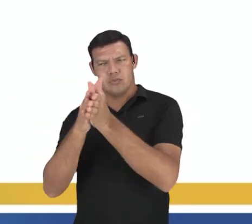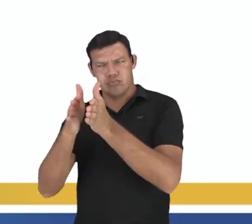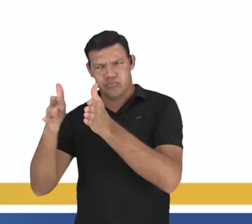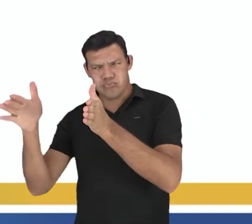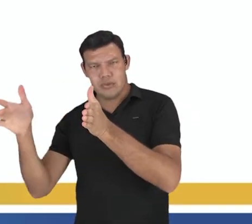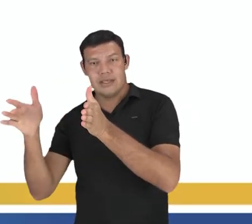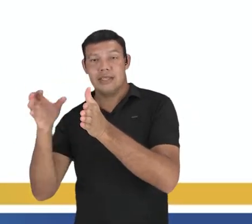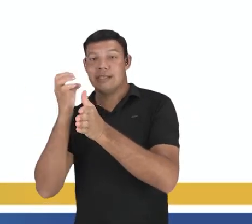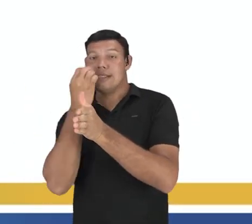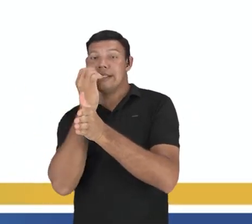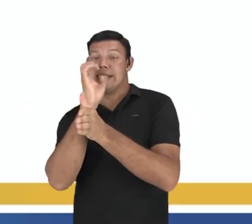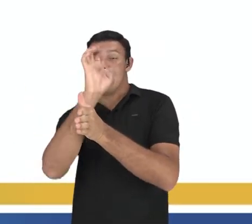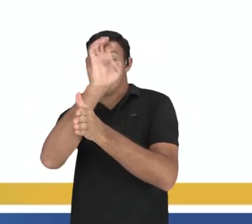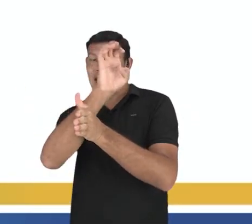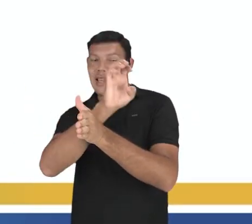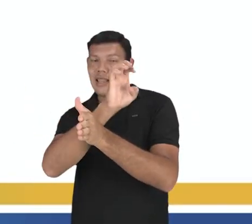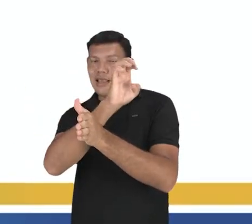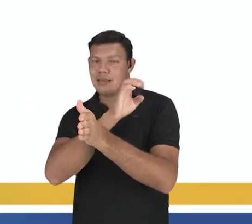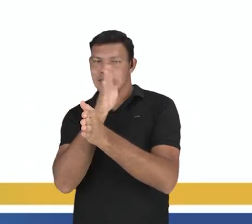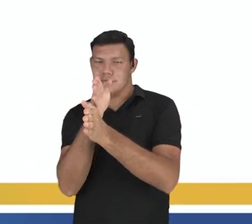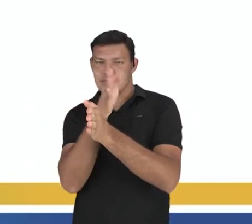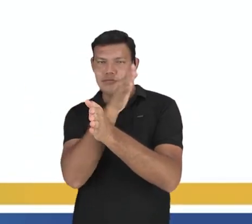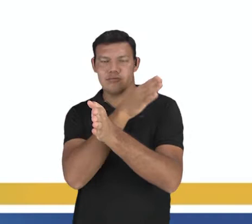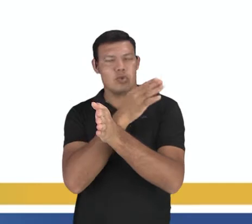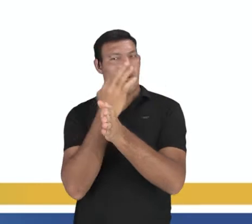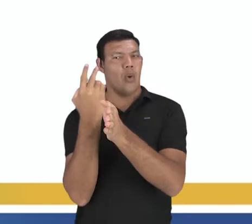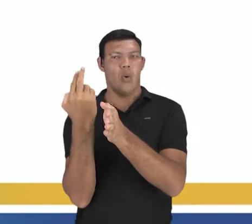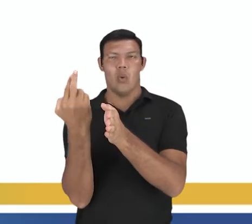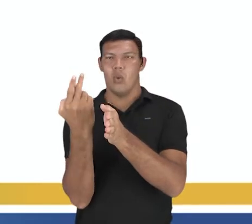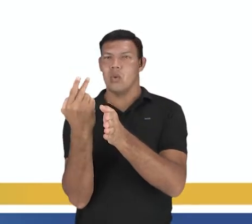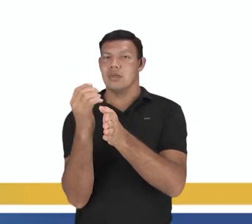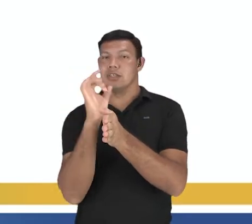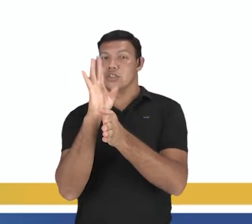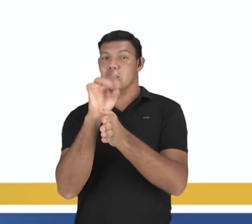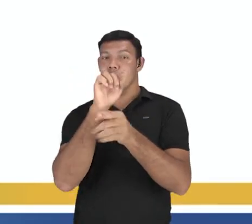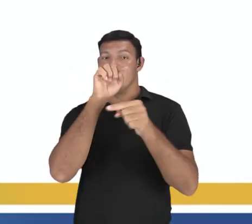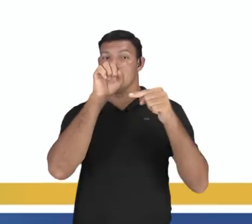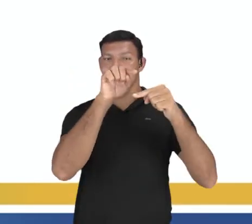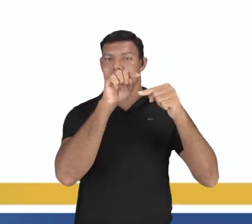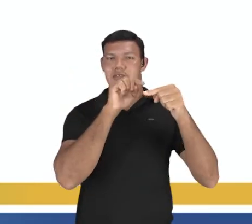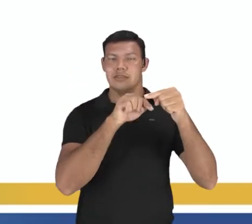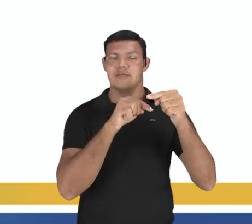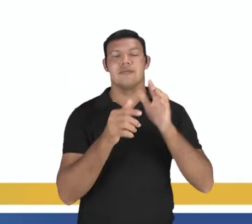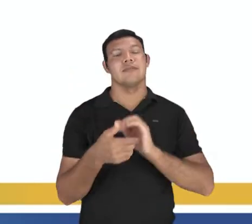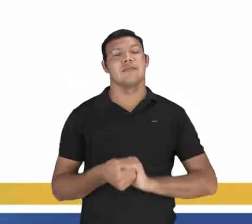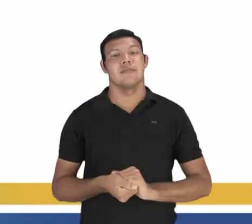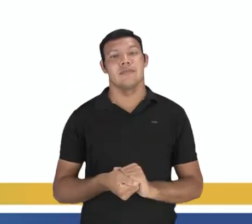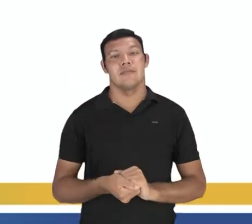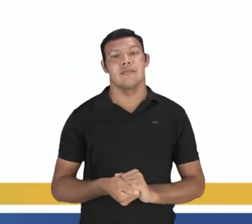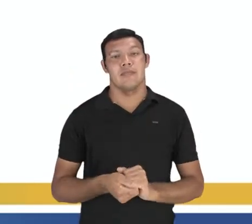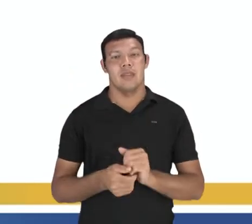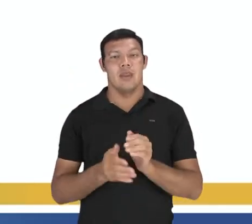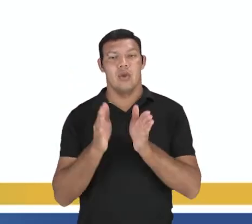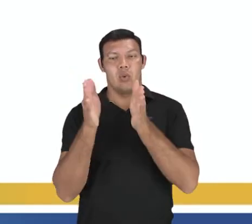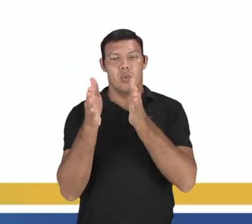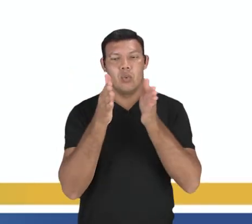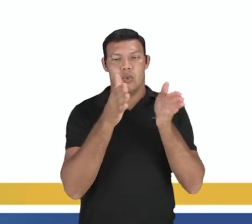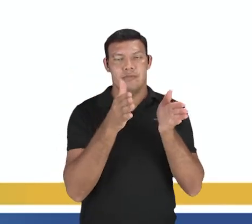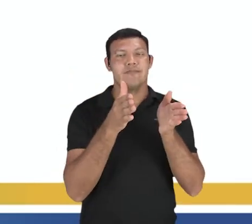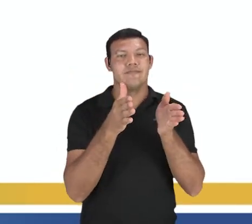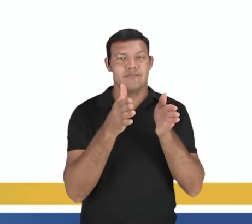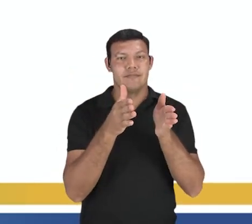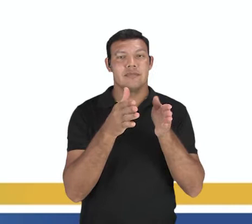lado se eu estiver andando para a esquerda acontece da mesma mulher é só que agora com divisão por exemplo se eu ando uma eu